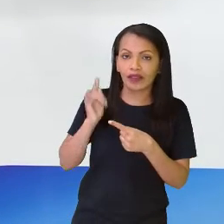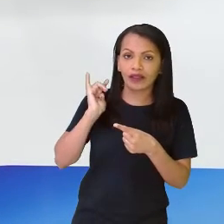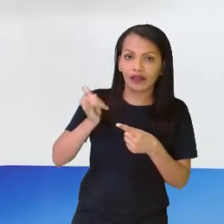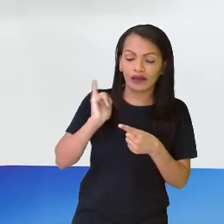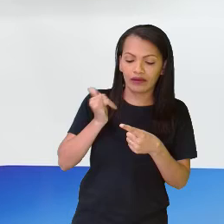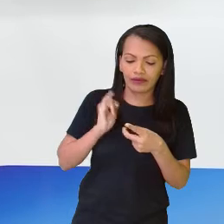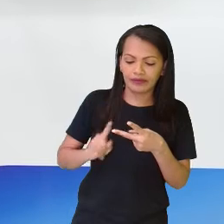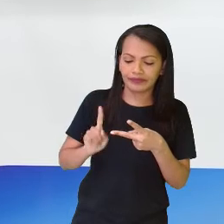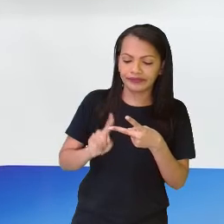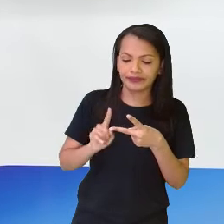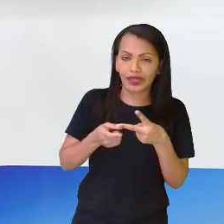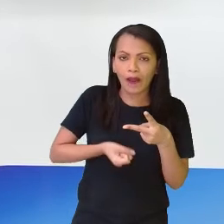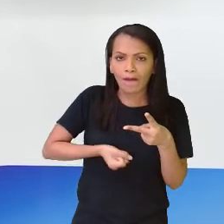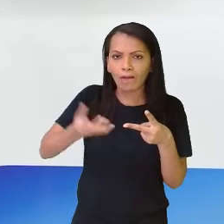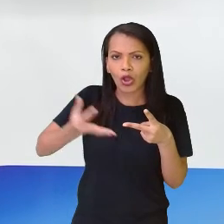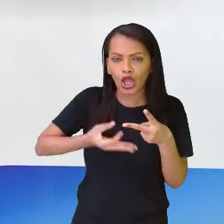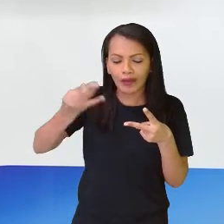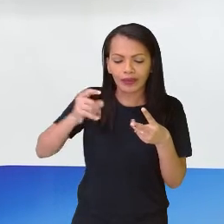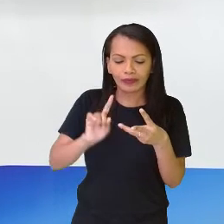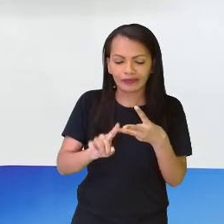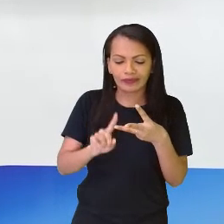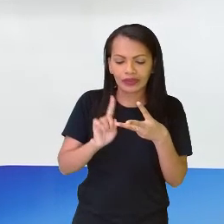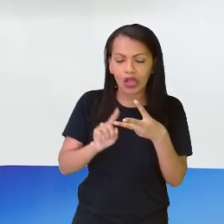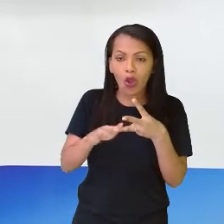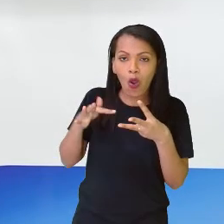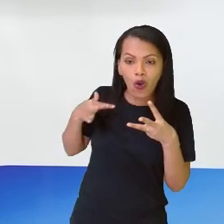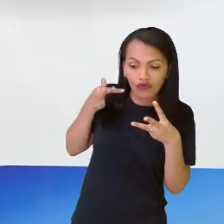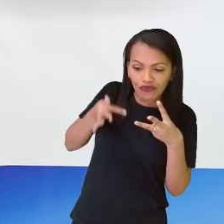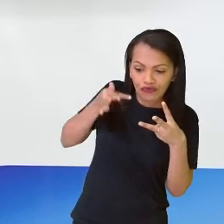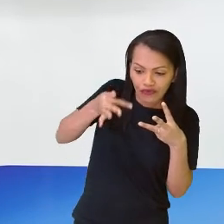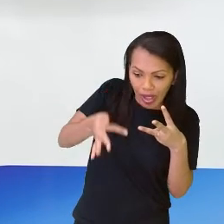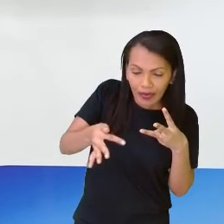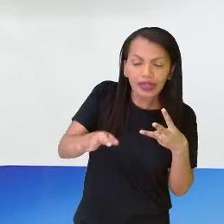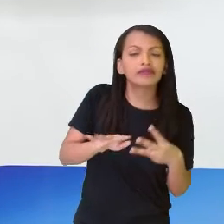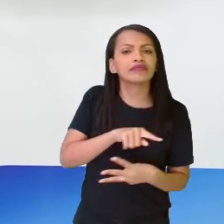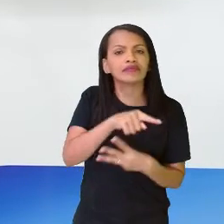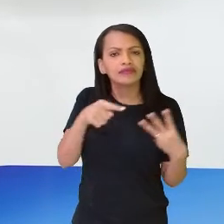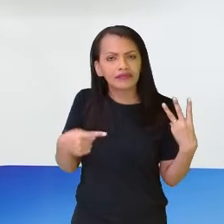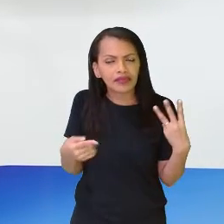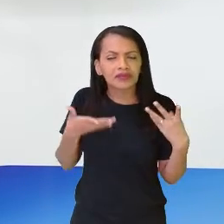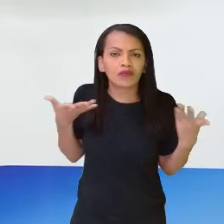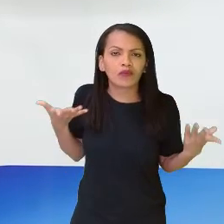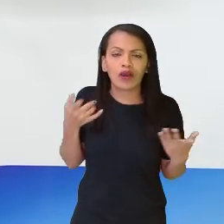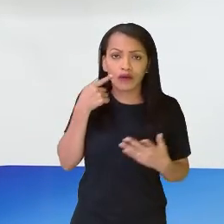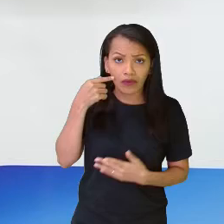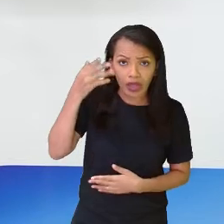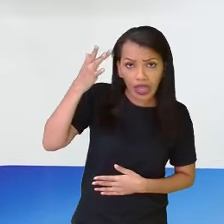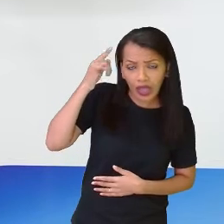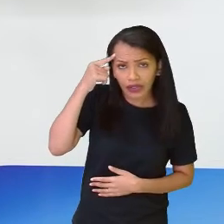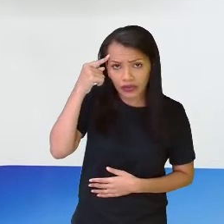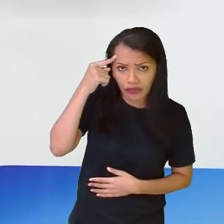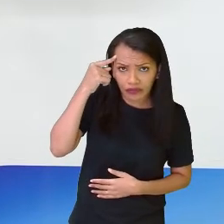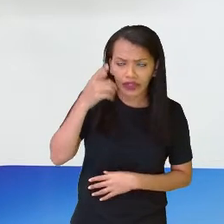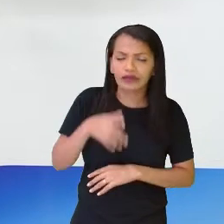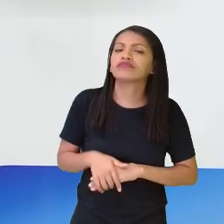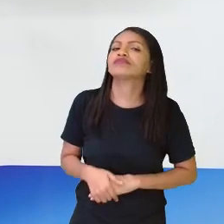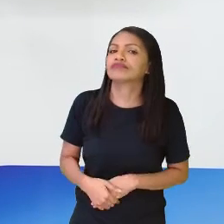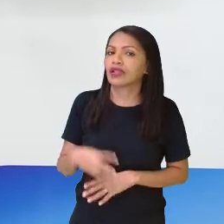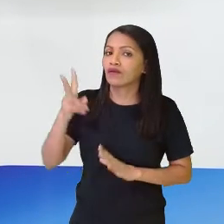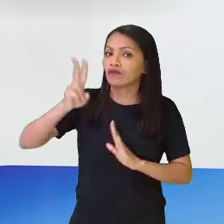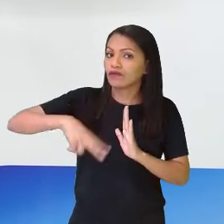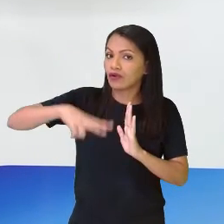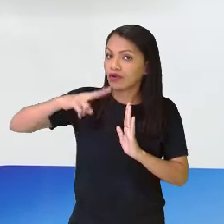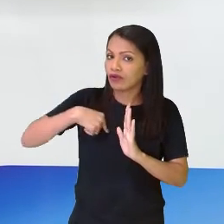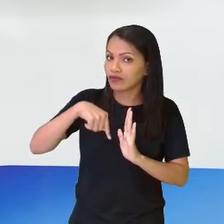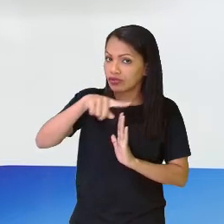ou fábula. Esse gênero textual que eu acabei de ler. Ficou com dúvida? Eu leio novamente. É curtinho, dá para eu ler.